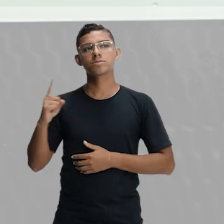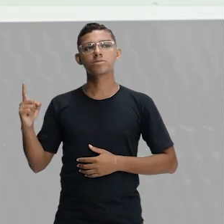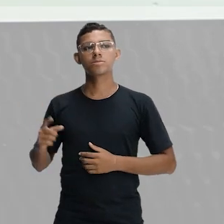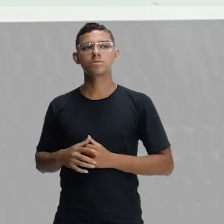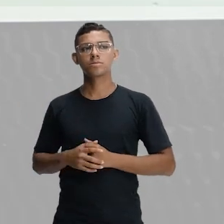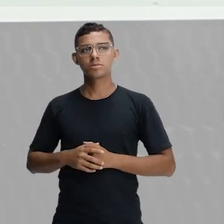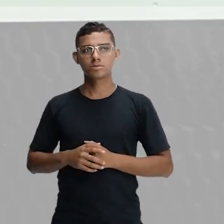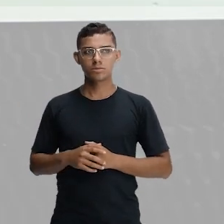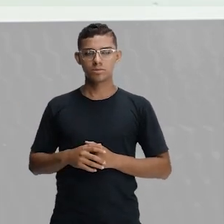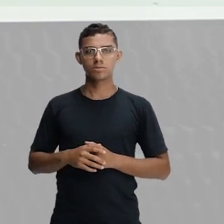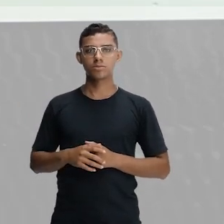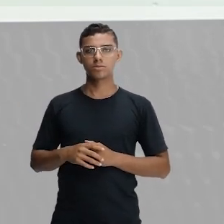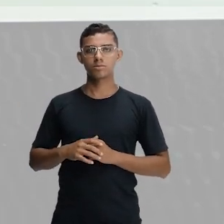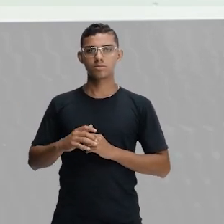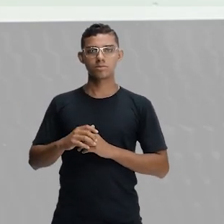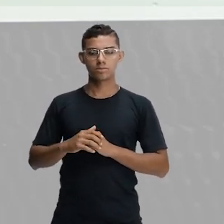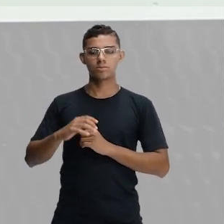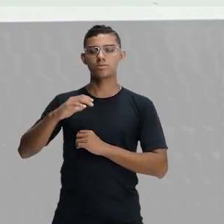Ó. Cargas